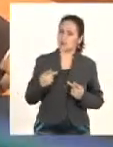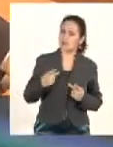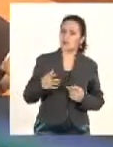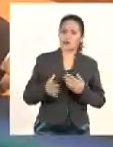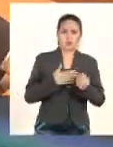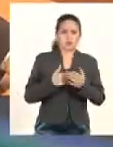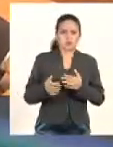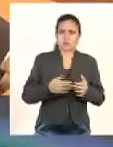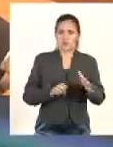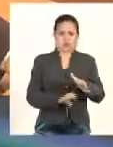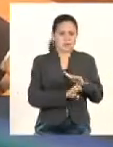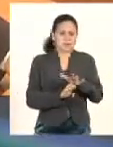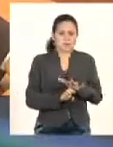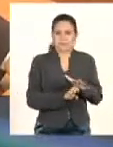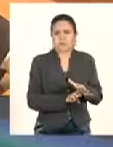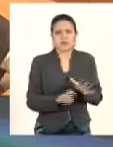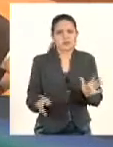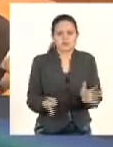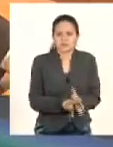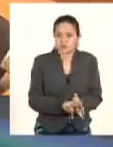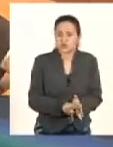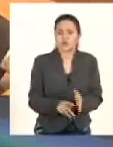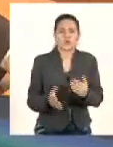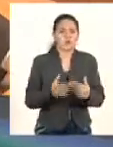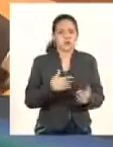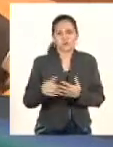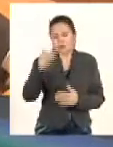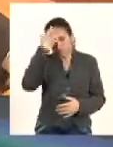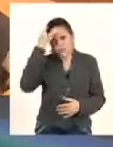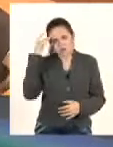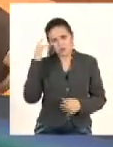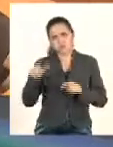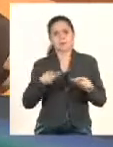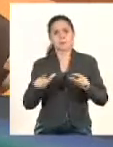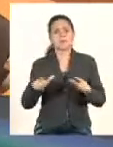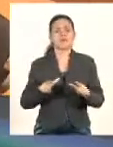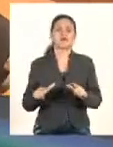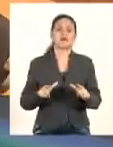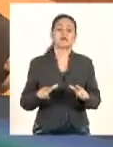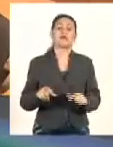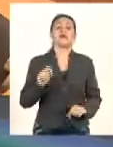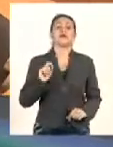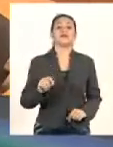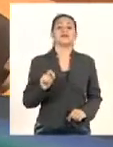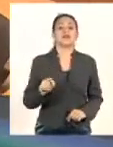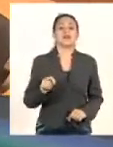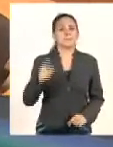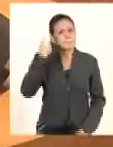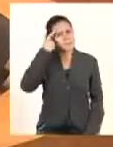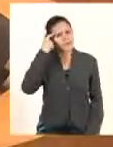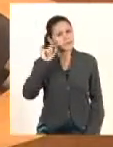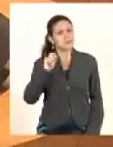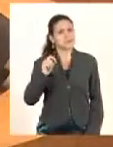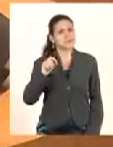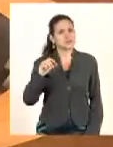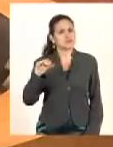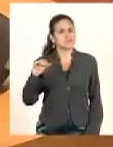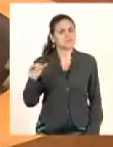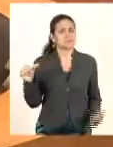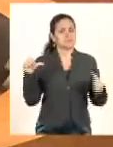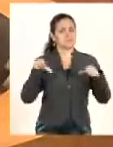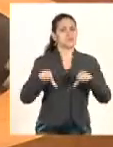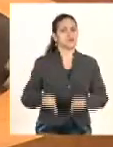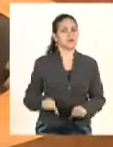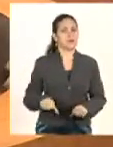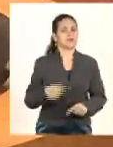prestador de serviço, qualquer cidadão que se julgue prejudicado com relação a qualquer